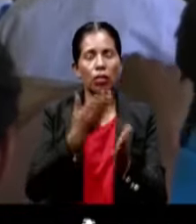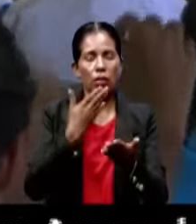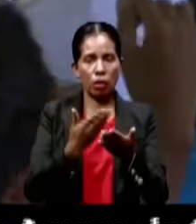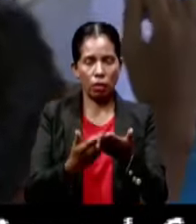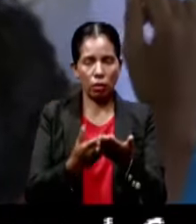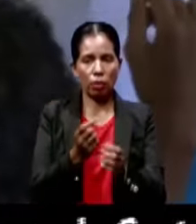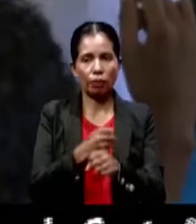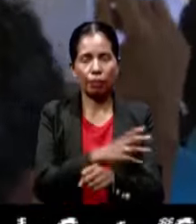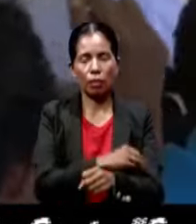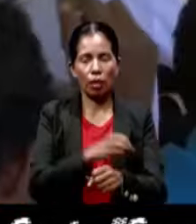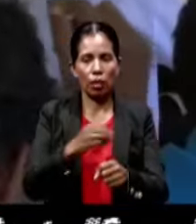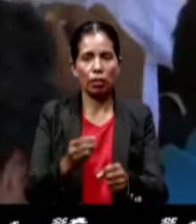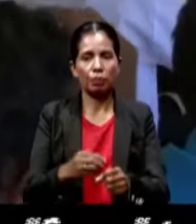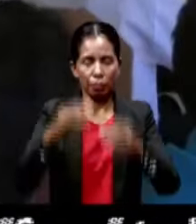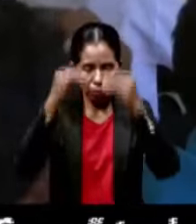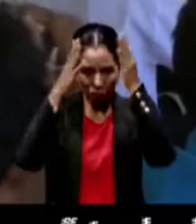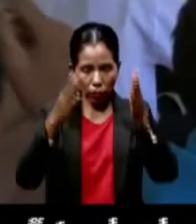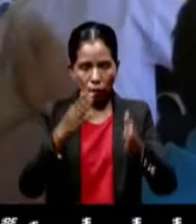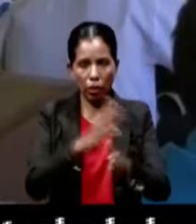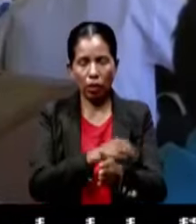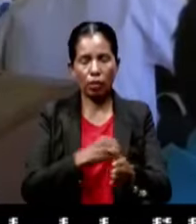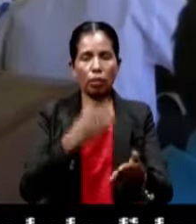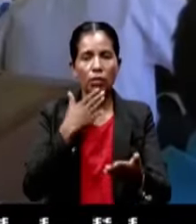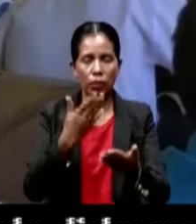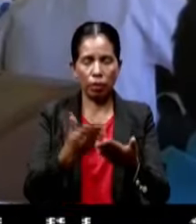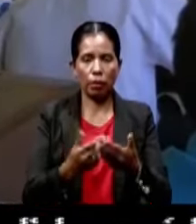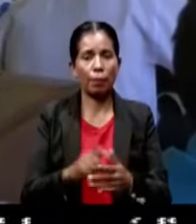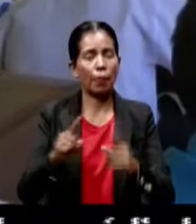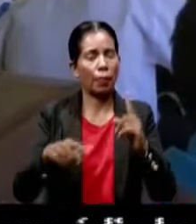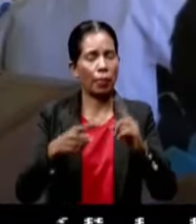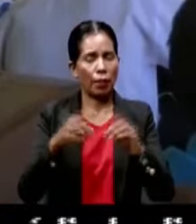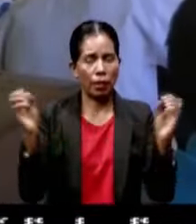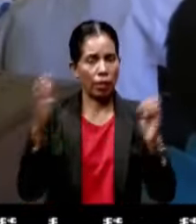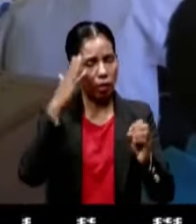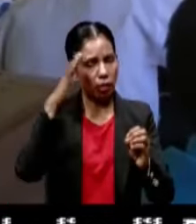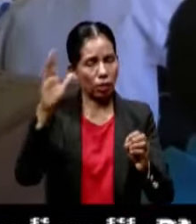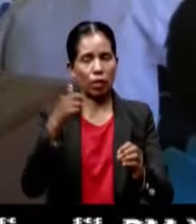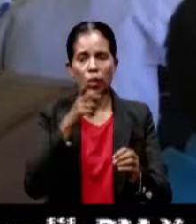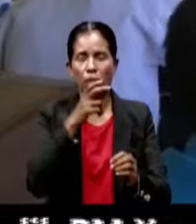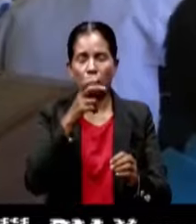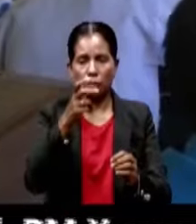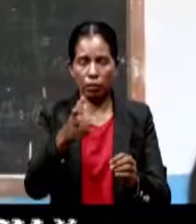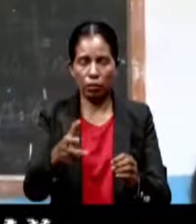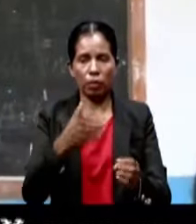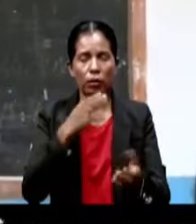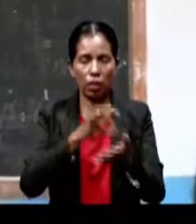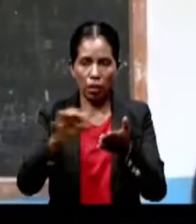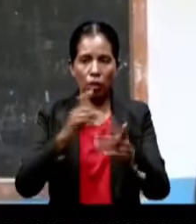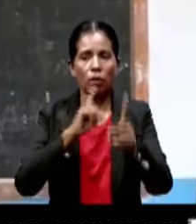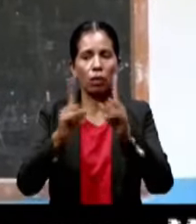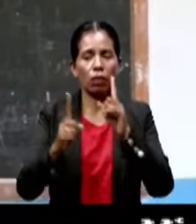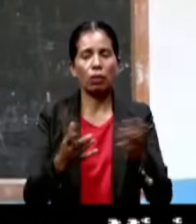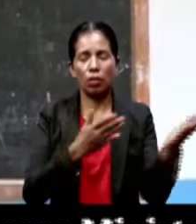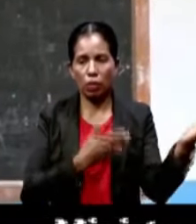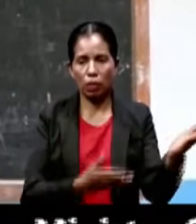produz professor baseração tu irmai ho kualidade diak. Wen hira la domina liang oficial hodiak ia kerek no kualia,